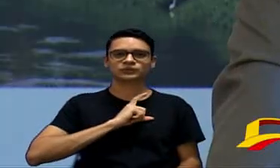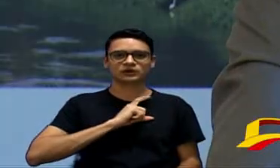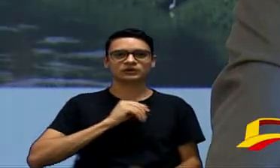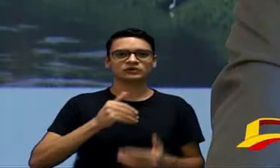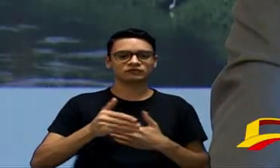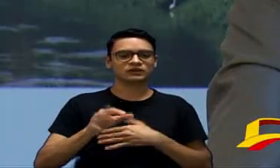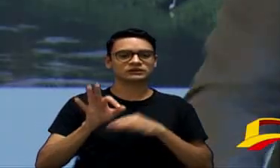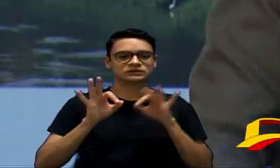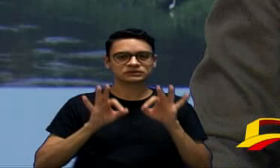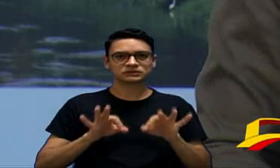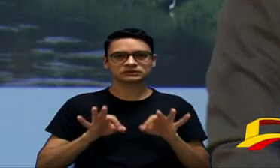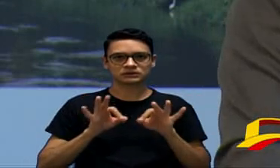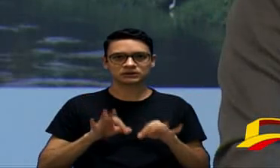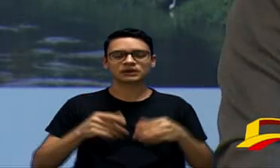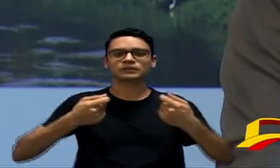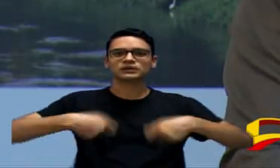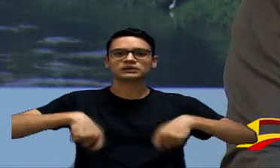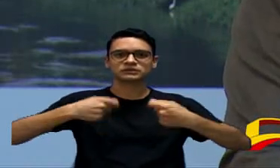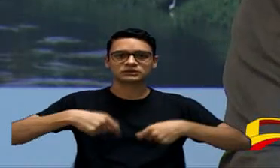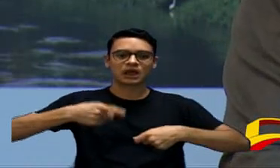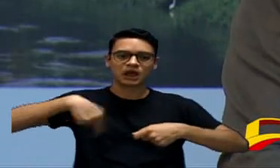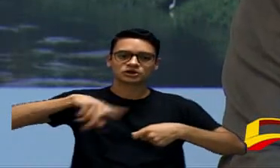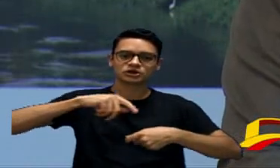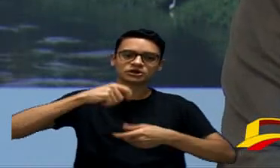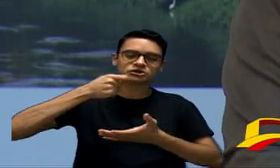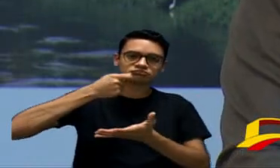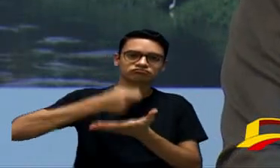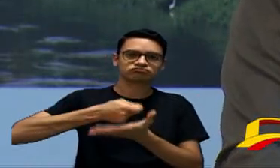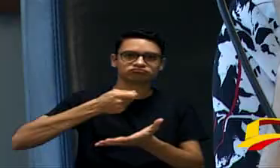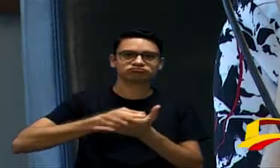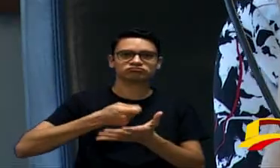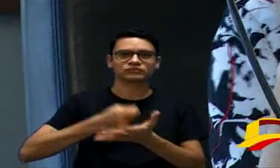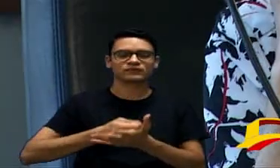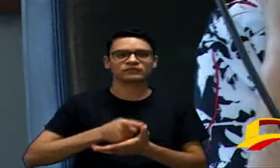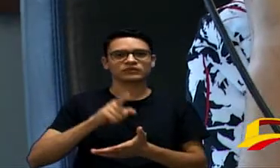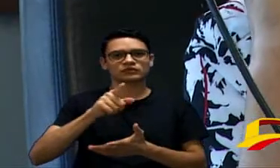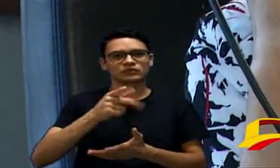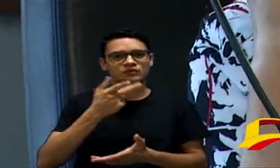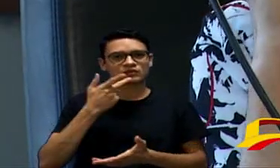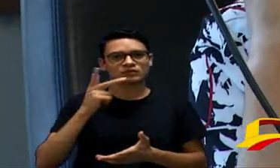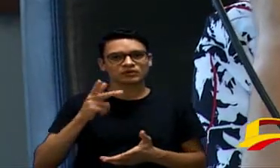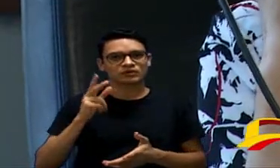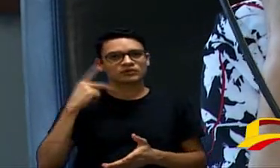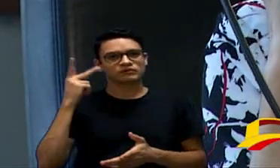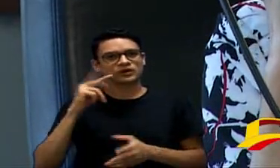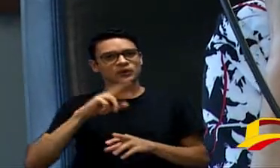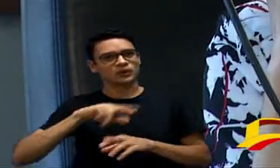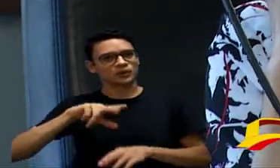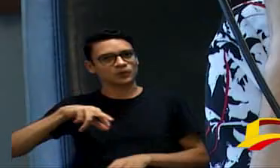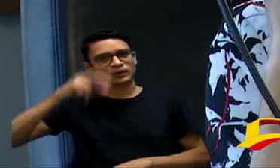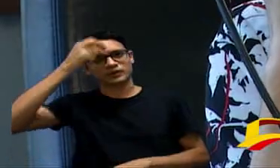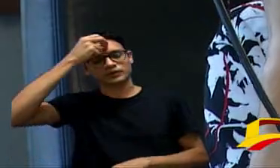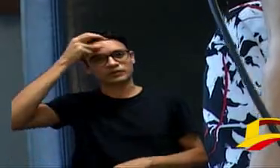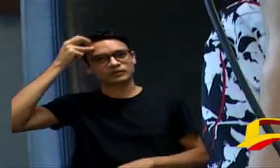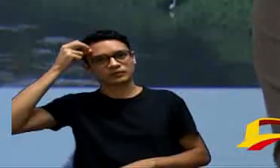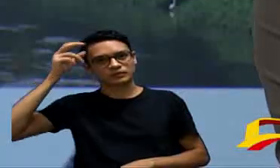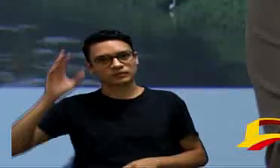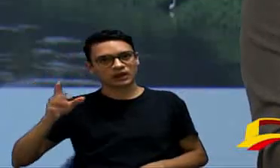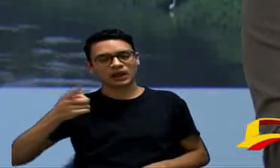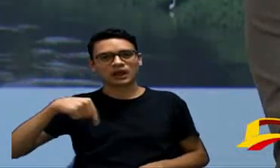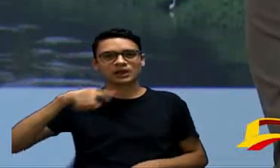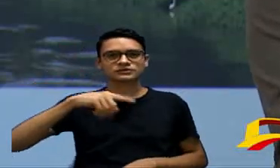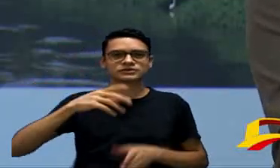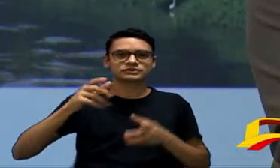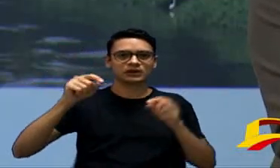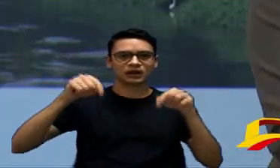Né? Vai acontecer. Vai acontecer. Estamos em cima disso. Não, assim, o senhor é vereador, não é executivo, né? Acho que estamos é importante. Aqui para debater